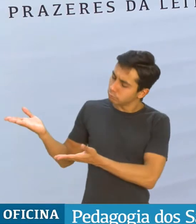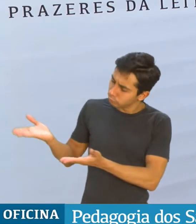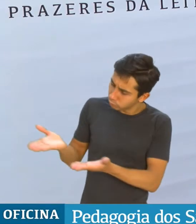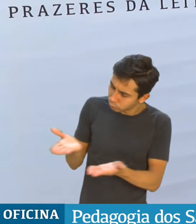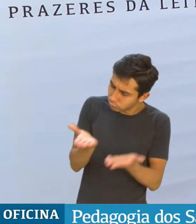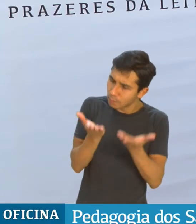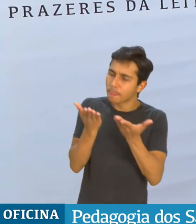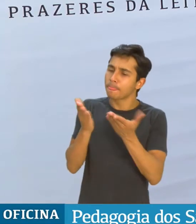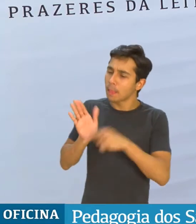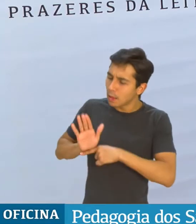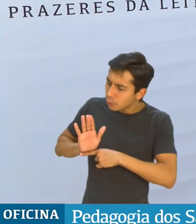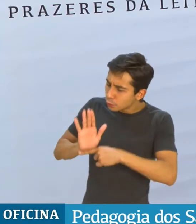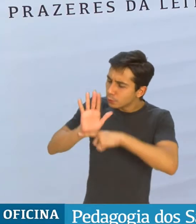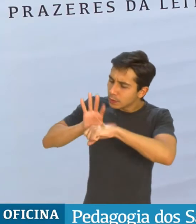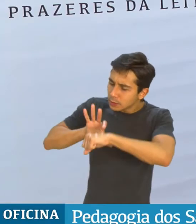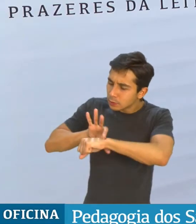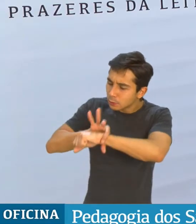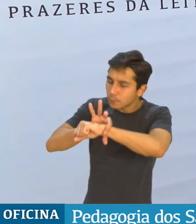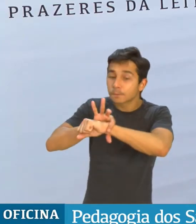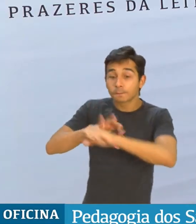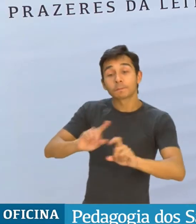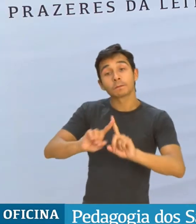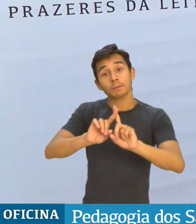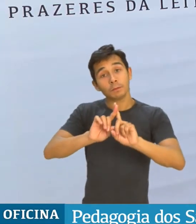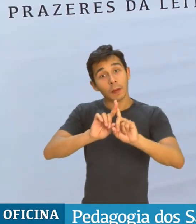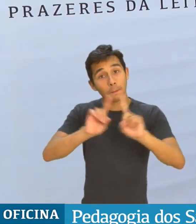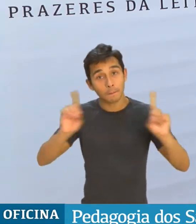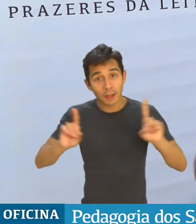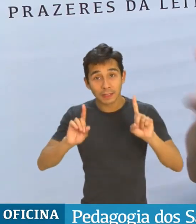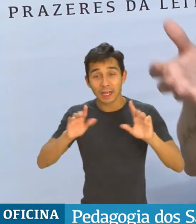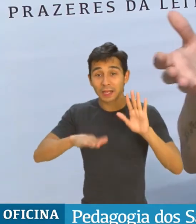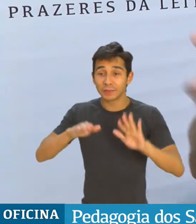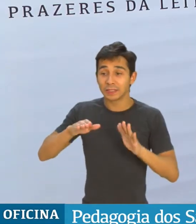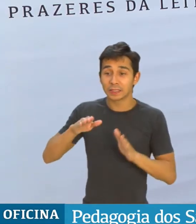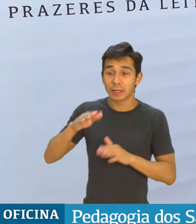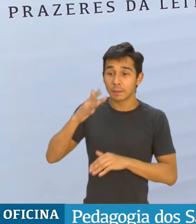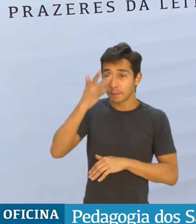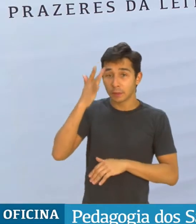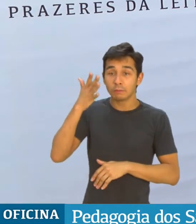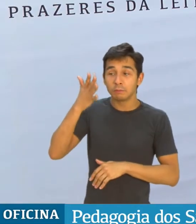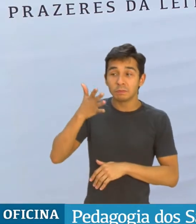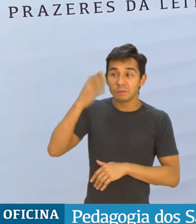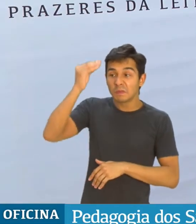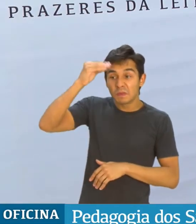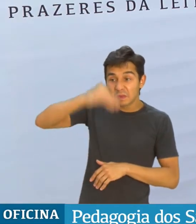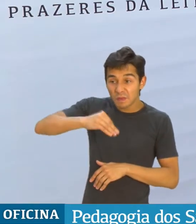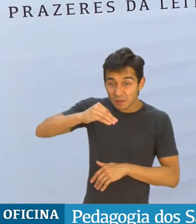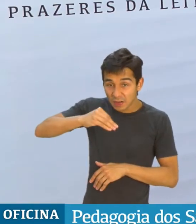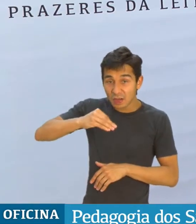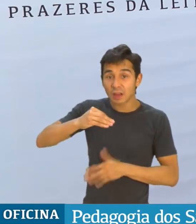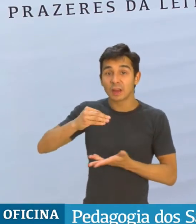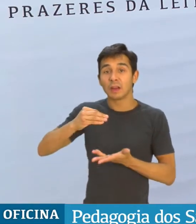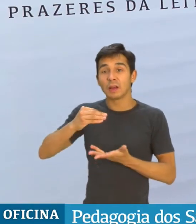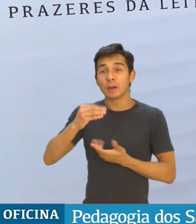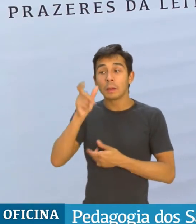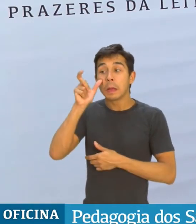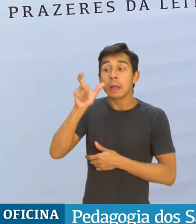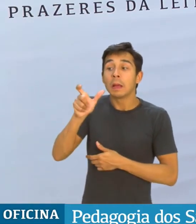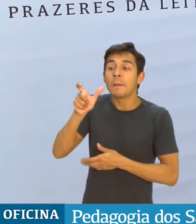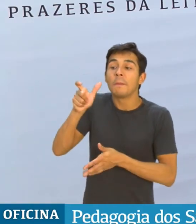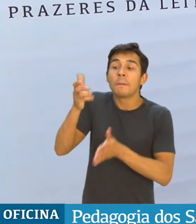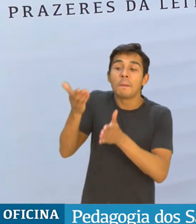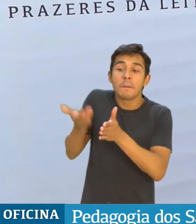espaço, dar essa segurança para elas. Mas é legal também, depois de uma apresentação que de repente a turma caiu, ou às vezes tem algumas